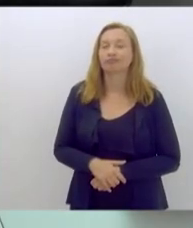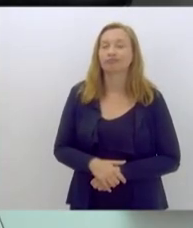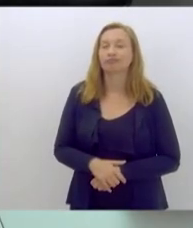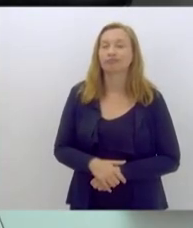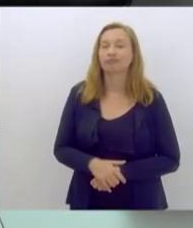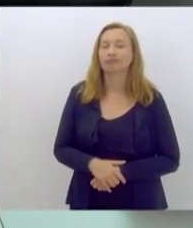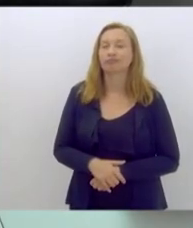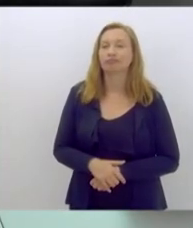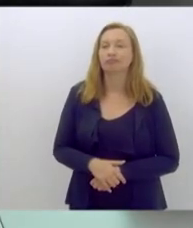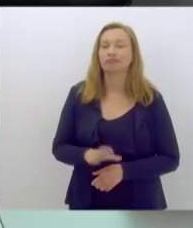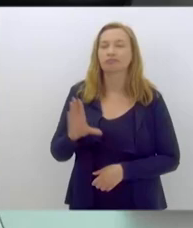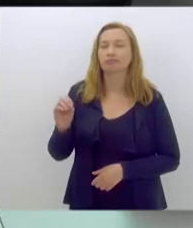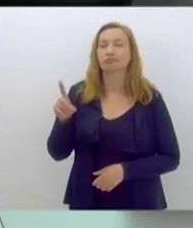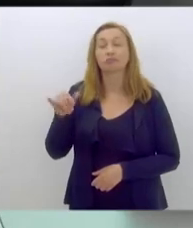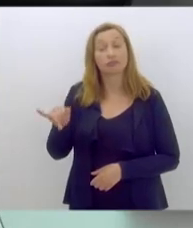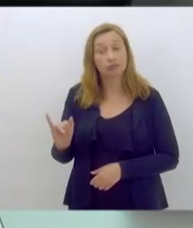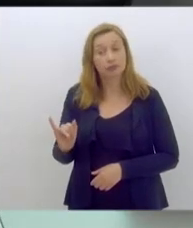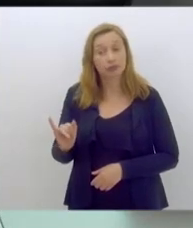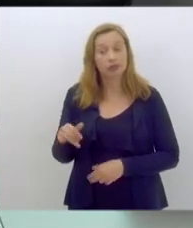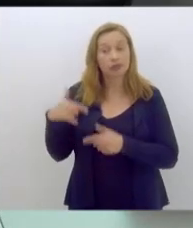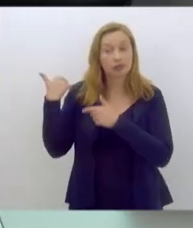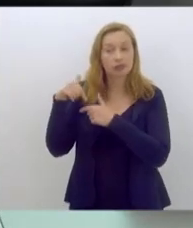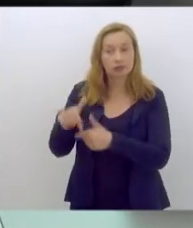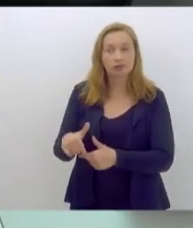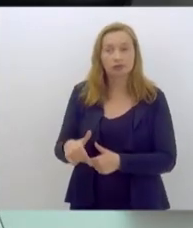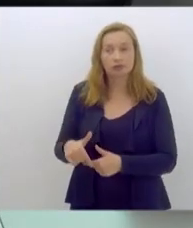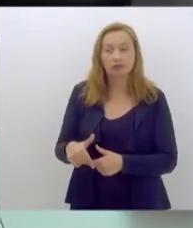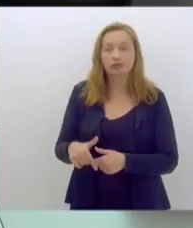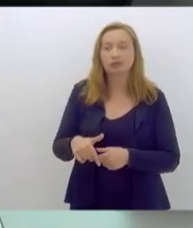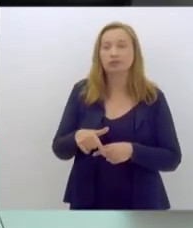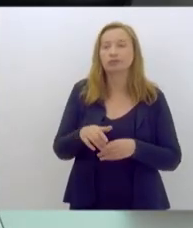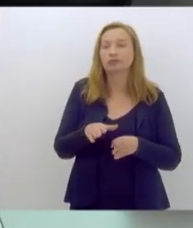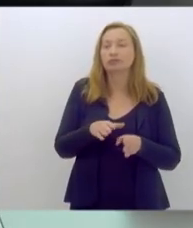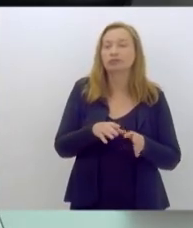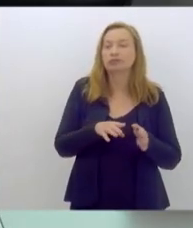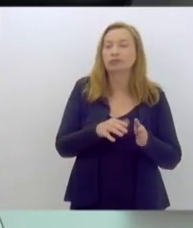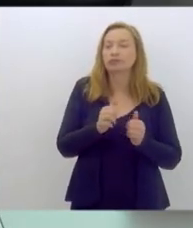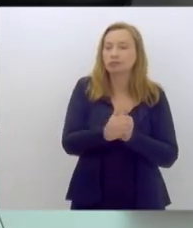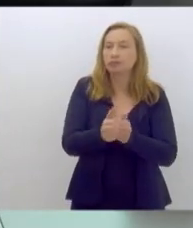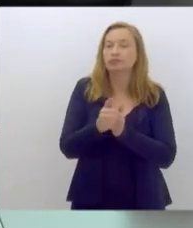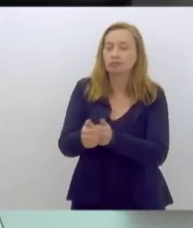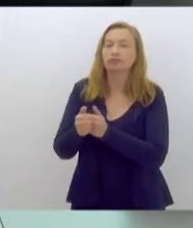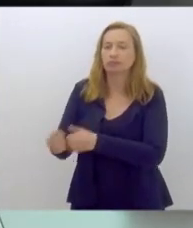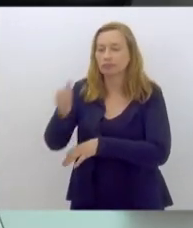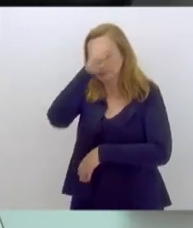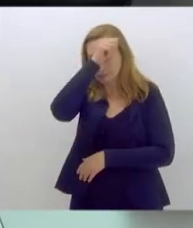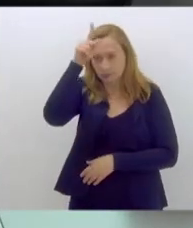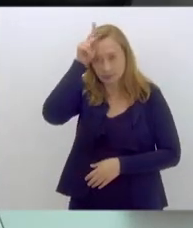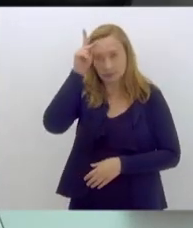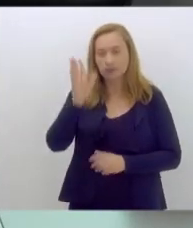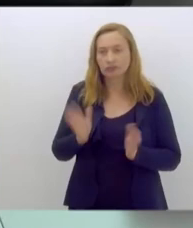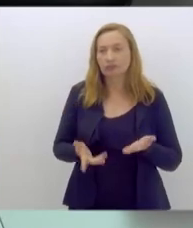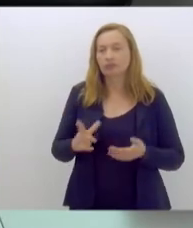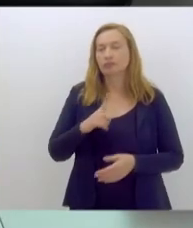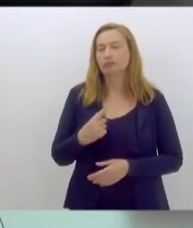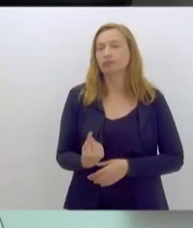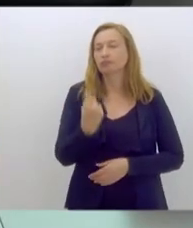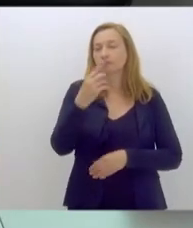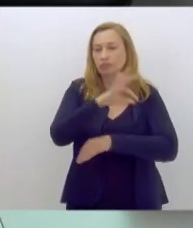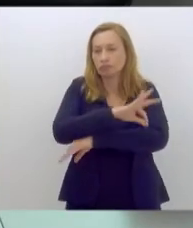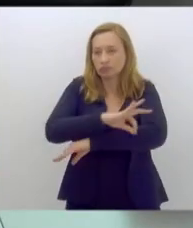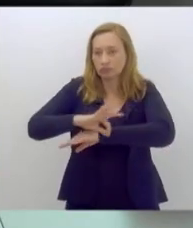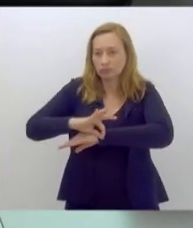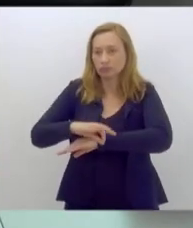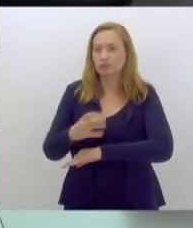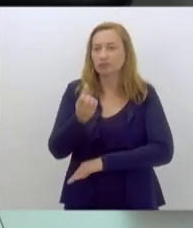companhia tradicionalmente era censurava as prefeituras a fazer desfiles industriais e hoje só tem um arquiteto que tem